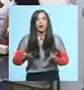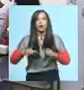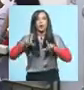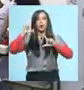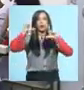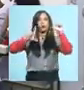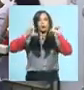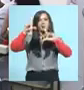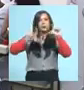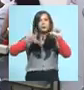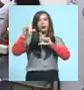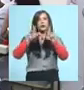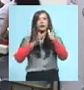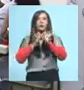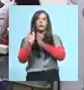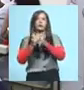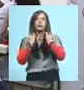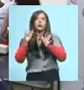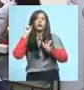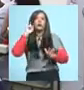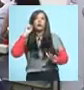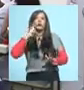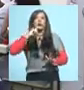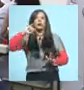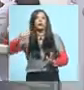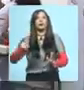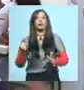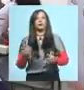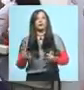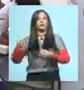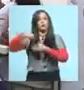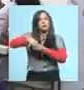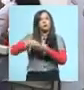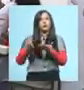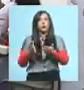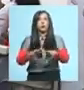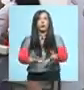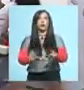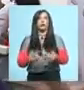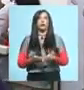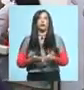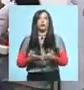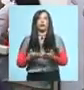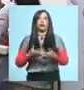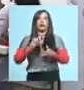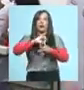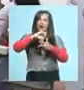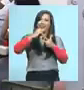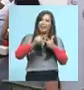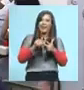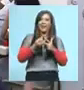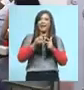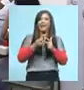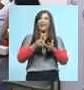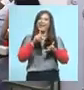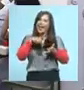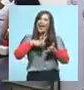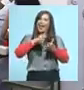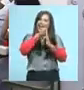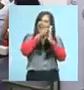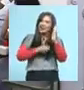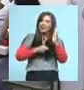realmente voltado, acessível para o sujeito surdo, oportuniza uma inserção social. Cada vez mais os temas do Enem, as redações do Enem, são sobre